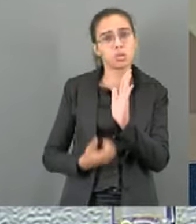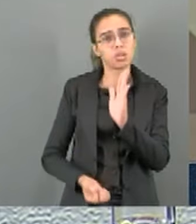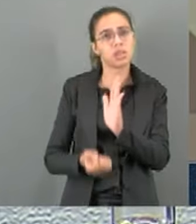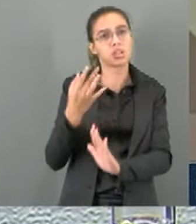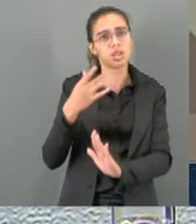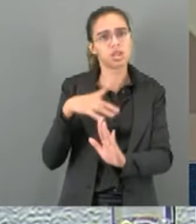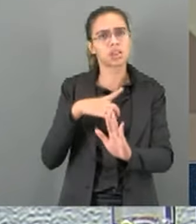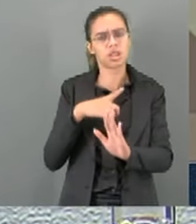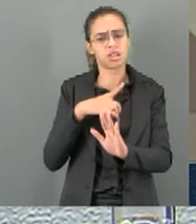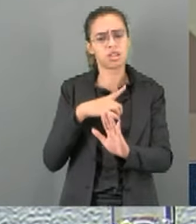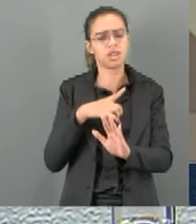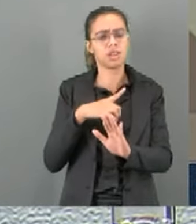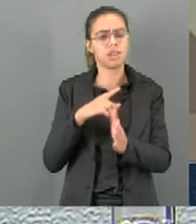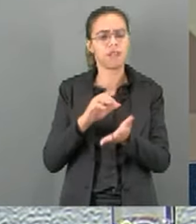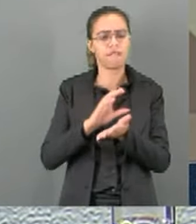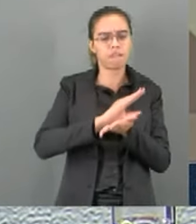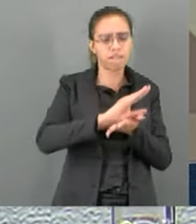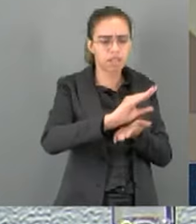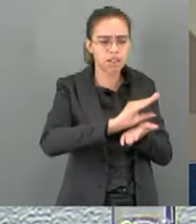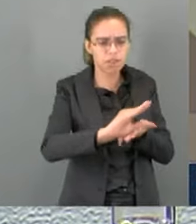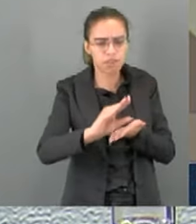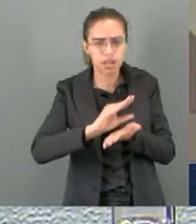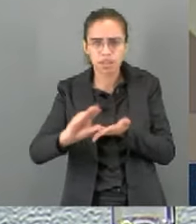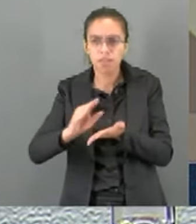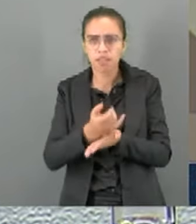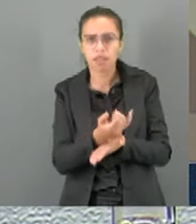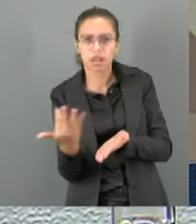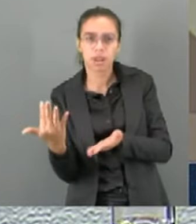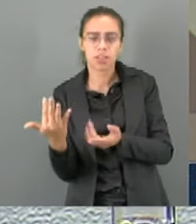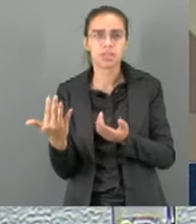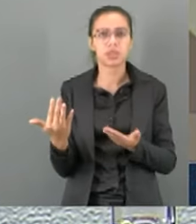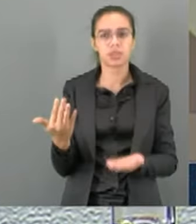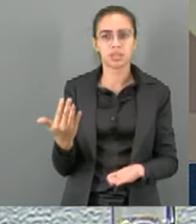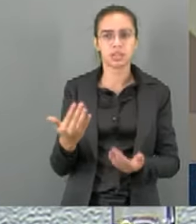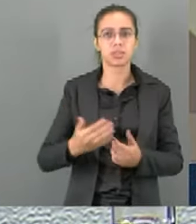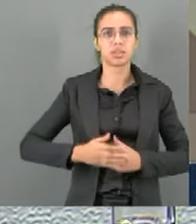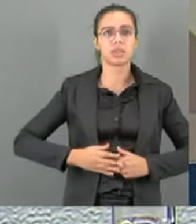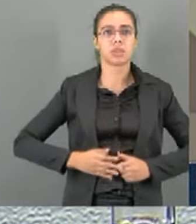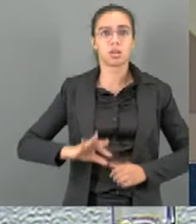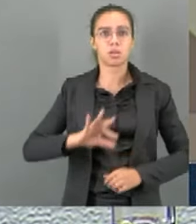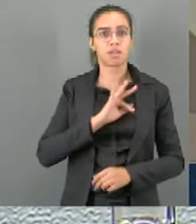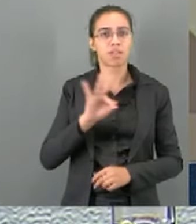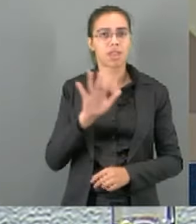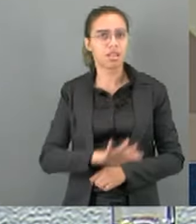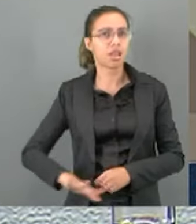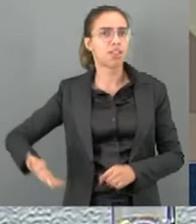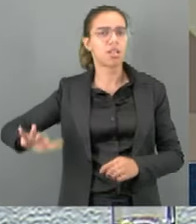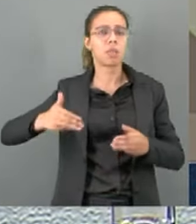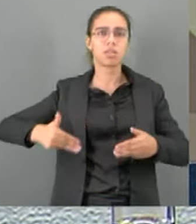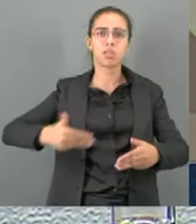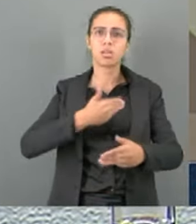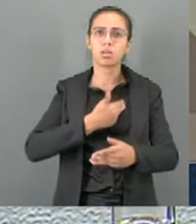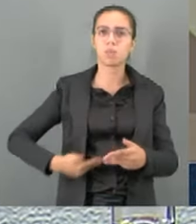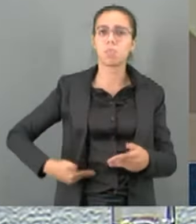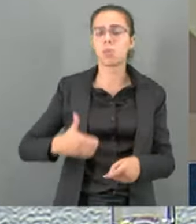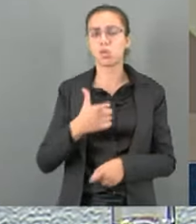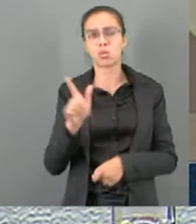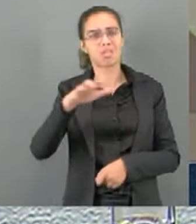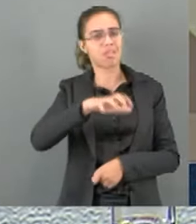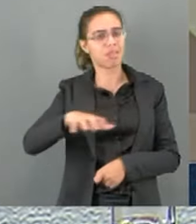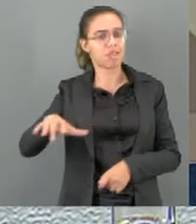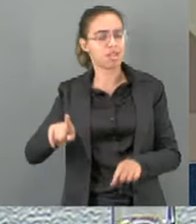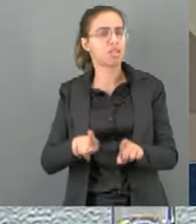para várias fontes, né? Ela difunde para a Polícia Federal, Ministério Público, outros órgãos também de persecução, salvo